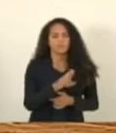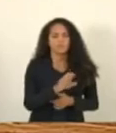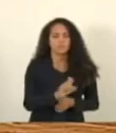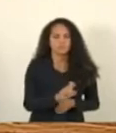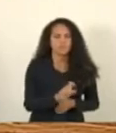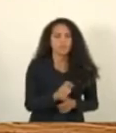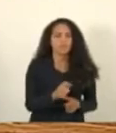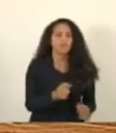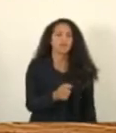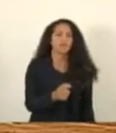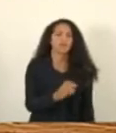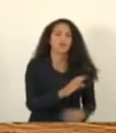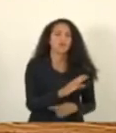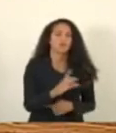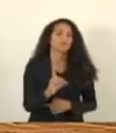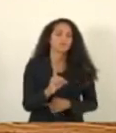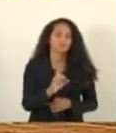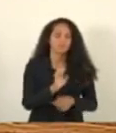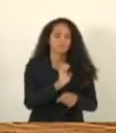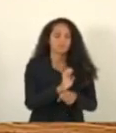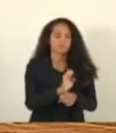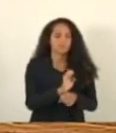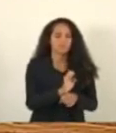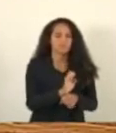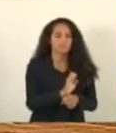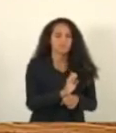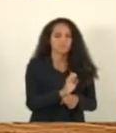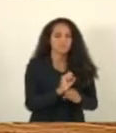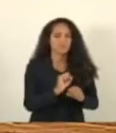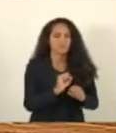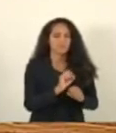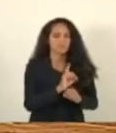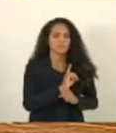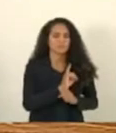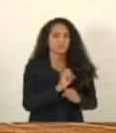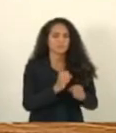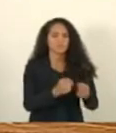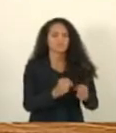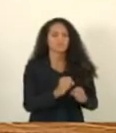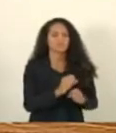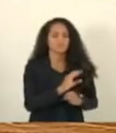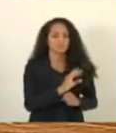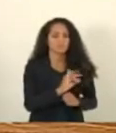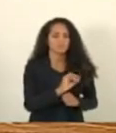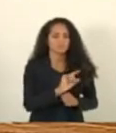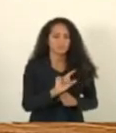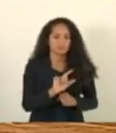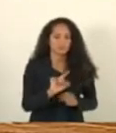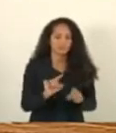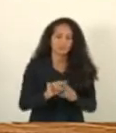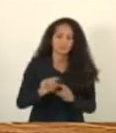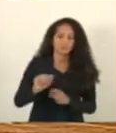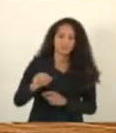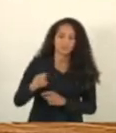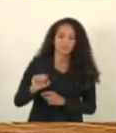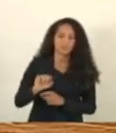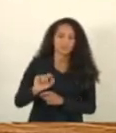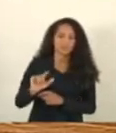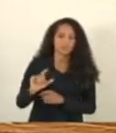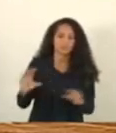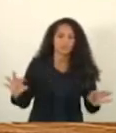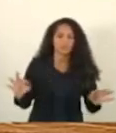estadual da Defesa Civil, o Coronel Amaral e a todos os oficiais